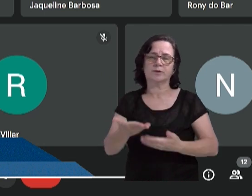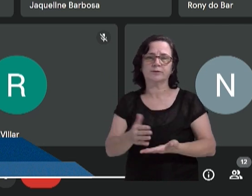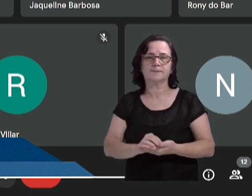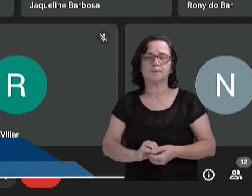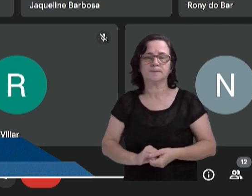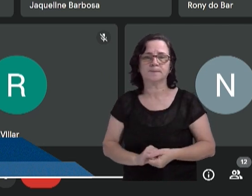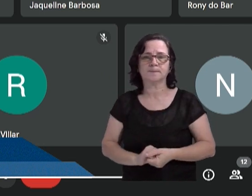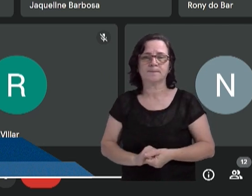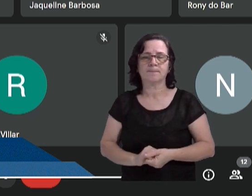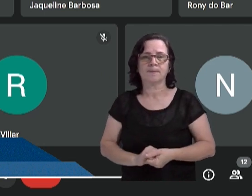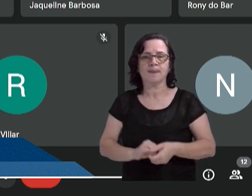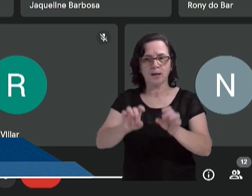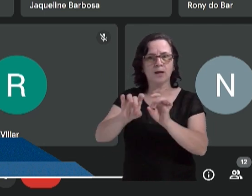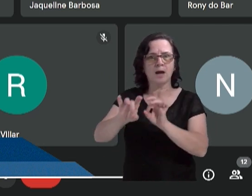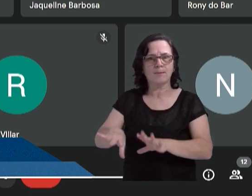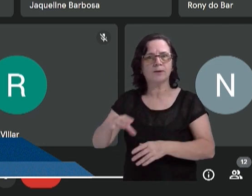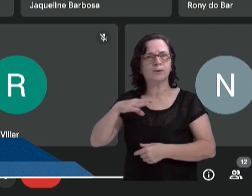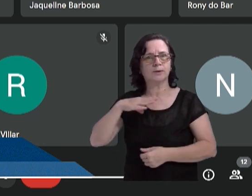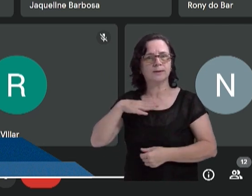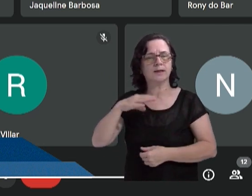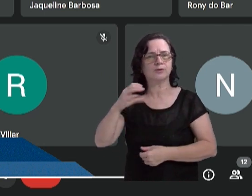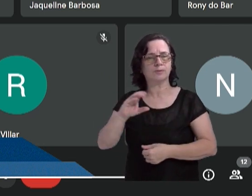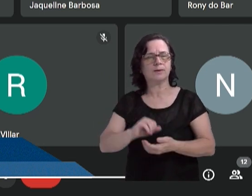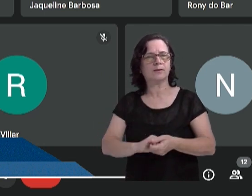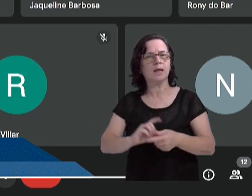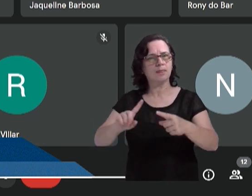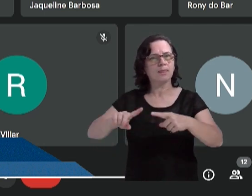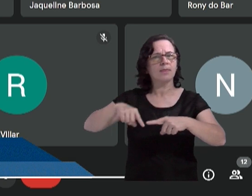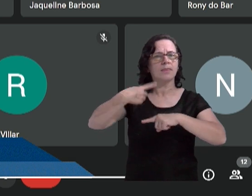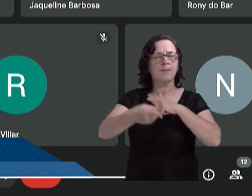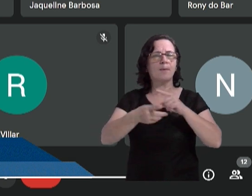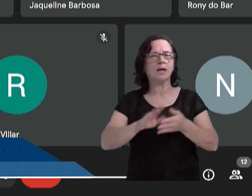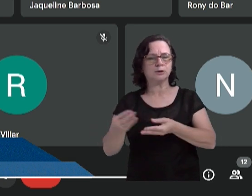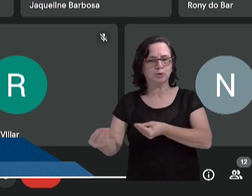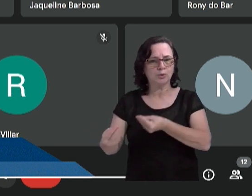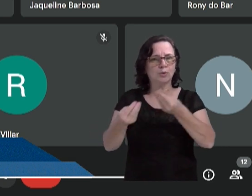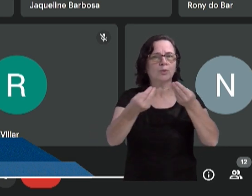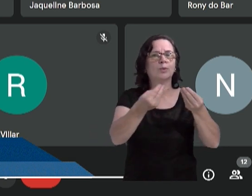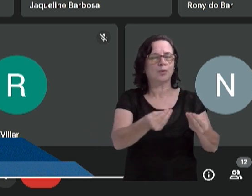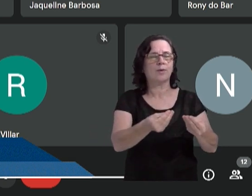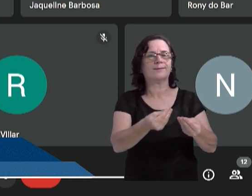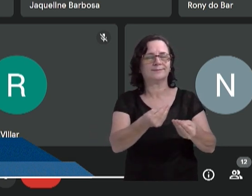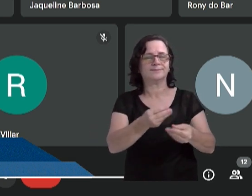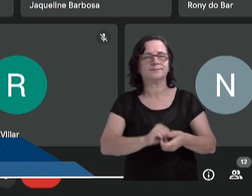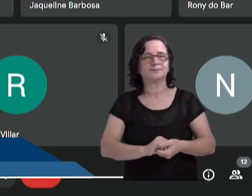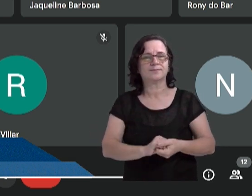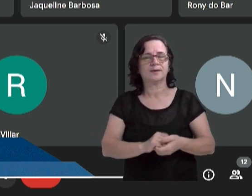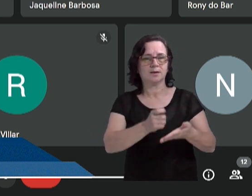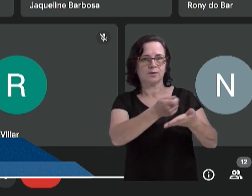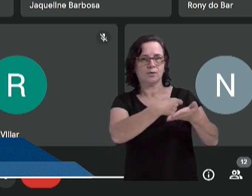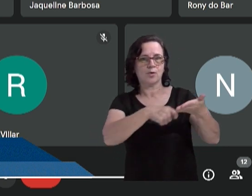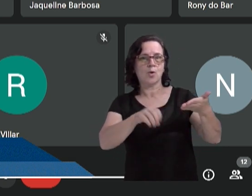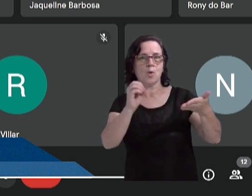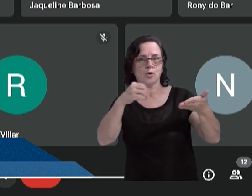implantação de novos projetos esportivos com maior diversificação das modalidades, a criação